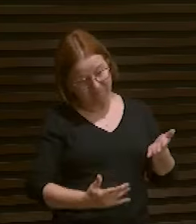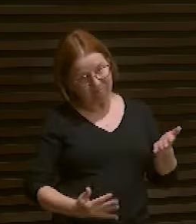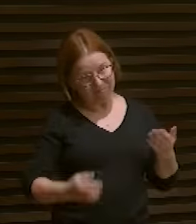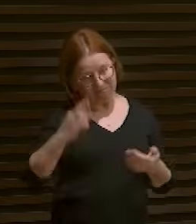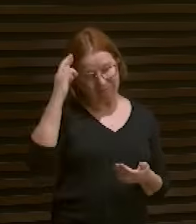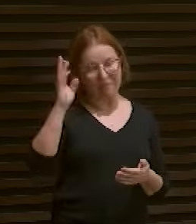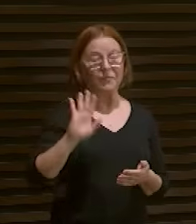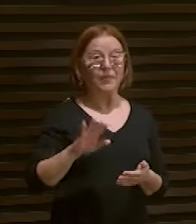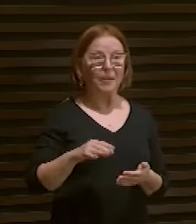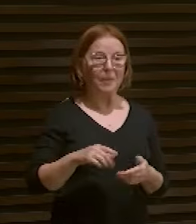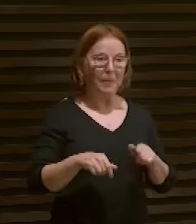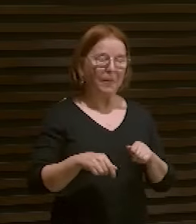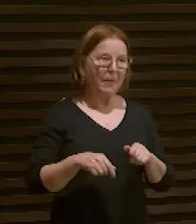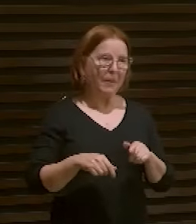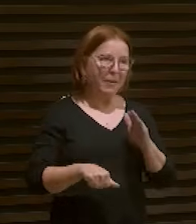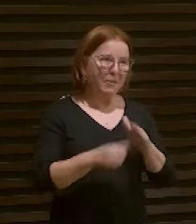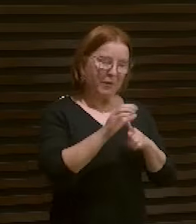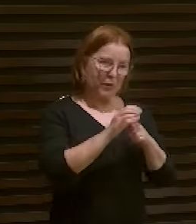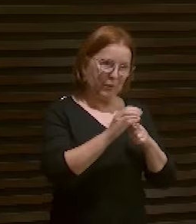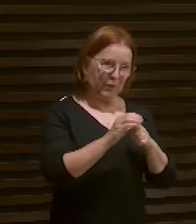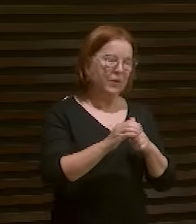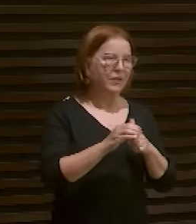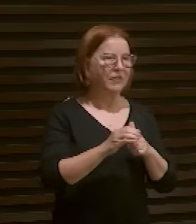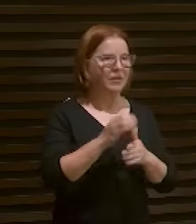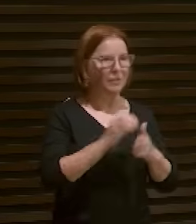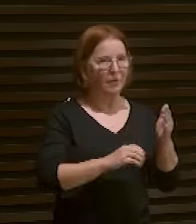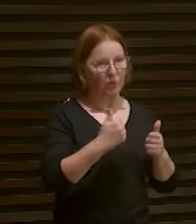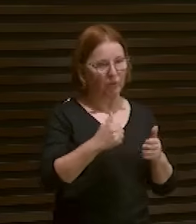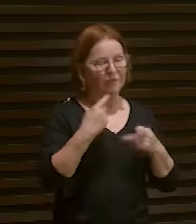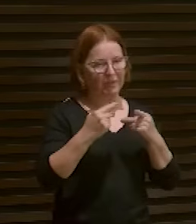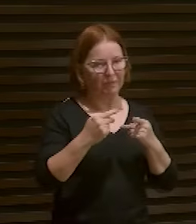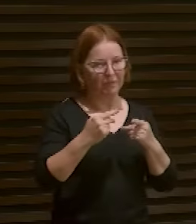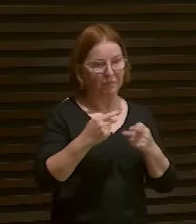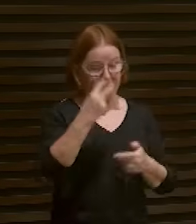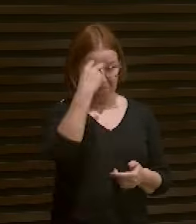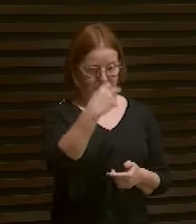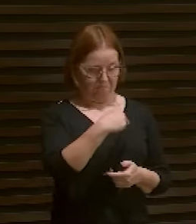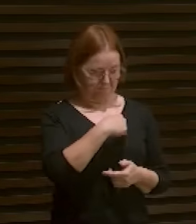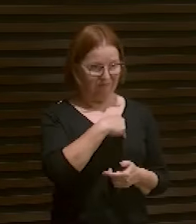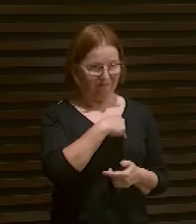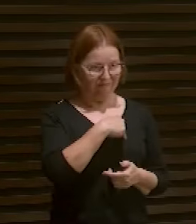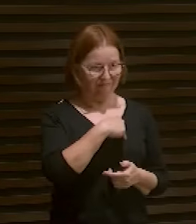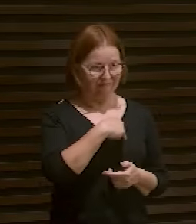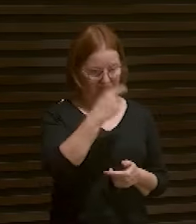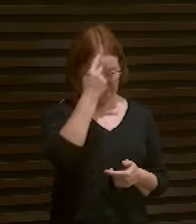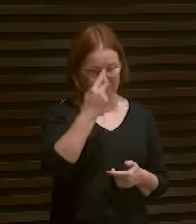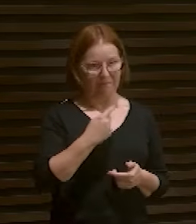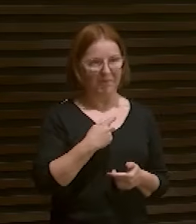o texto lá de 1 Coríntios 11, ele vai dizer: examine-se, pois, a si mesmo,